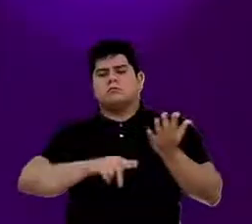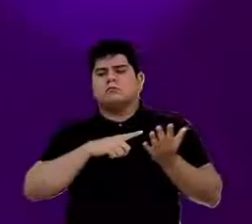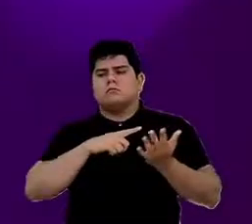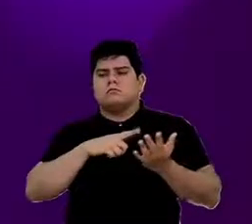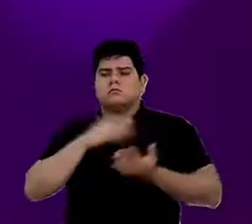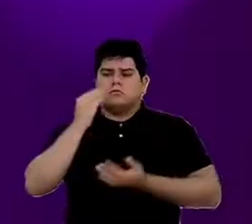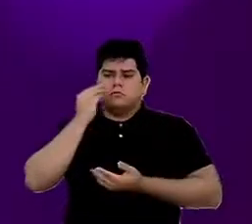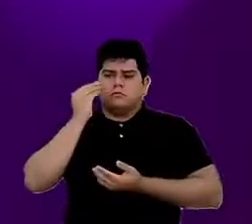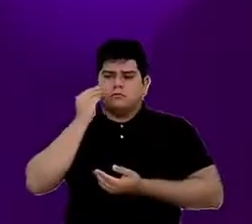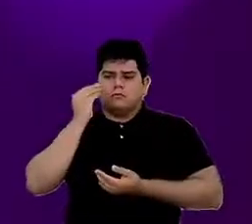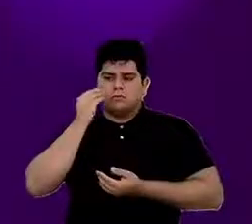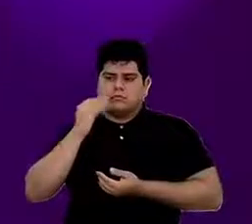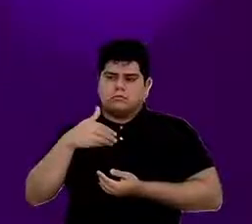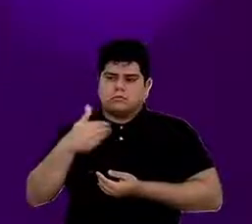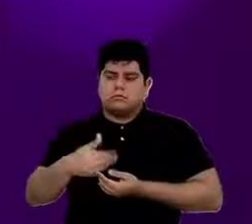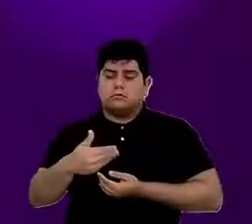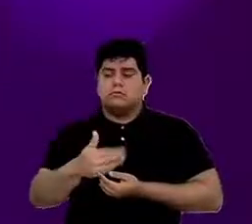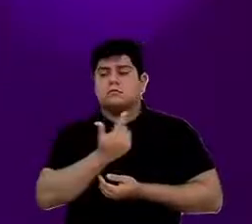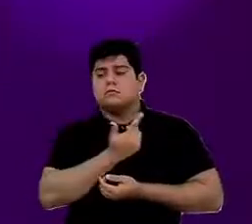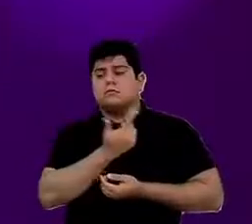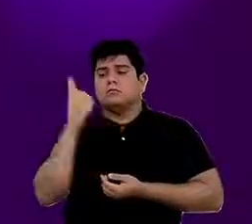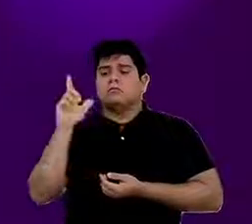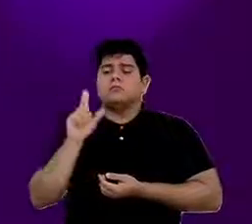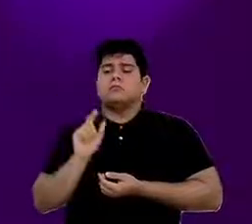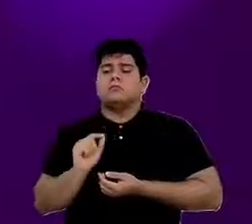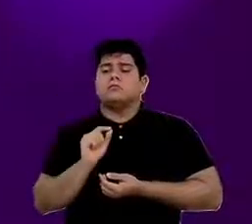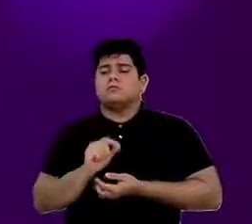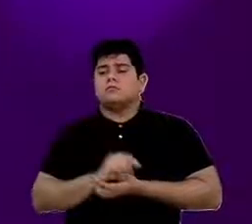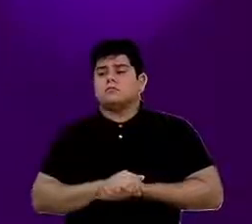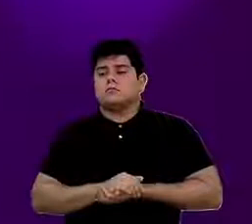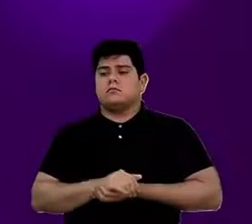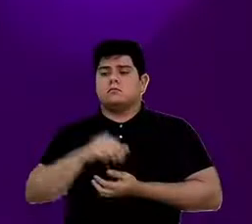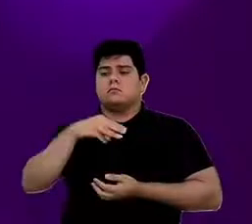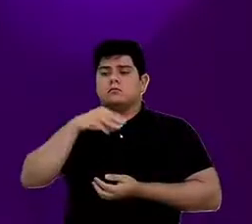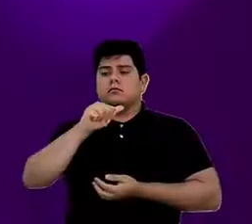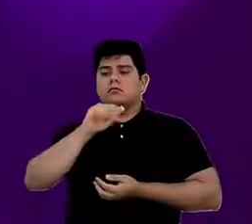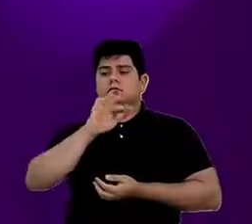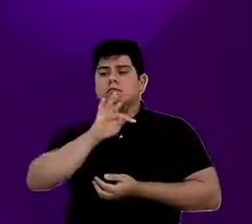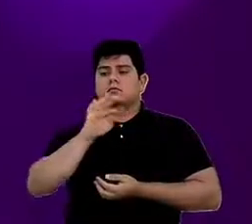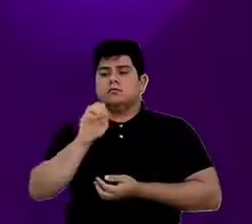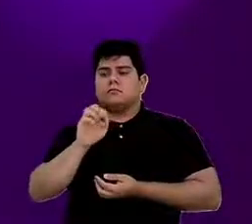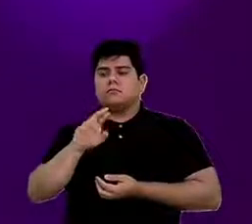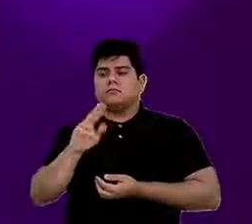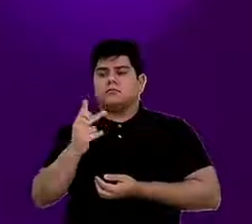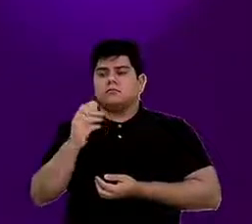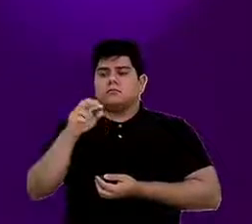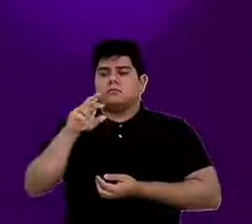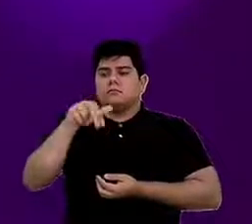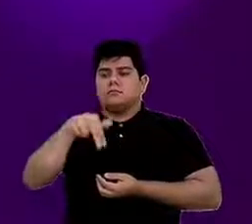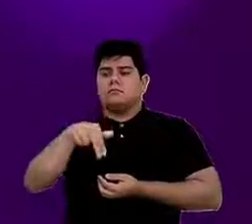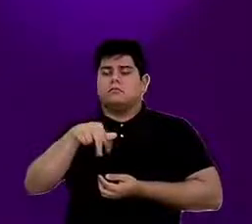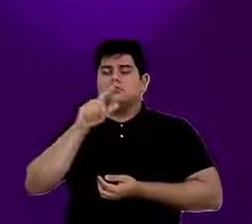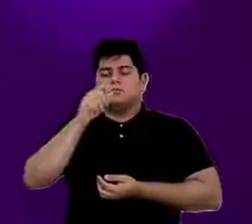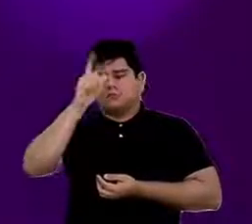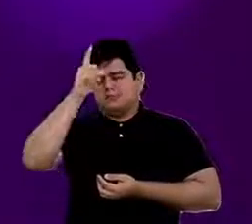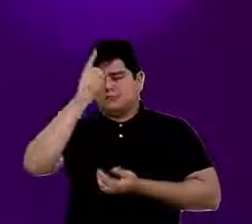de caminhada. E um outro também bastante interessante, que é o Matterhorn, um estudo alemão, que vai randomizar 210